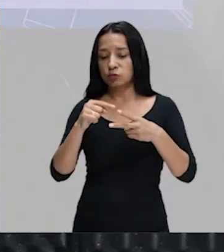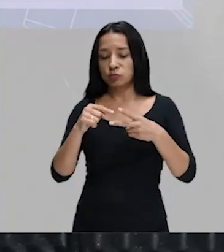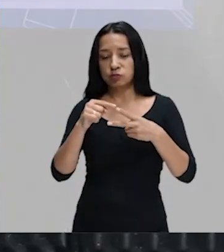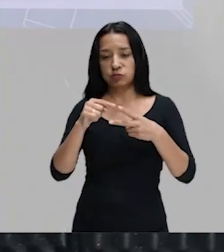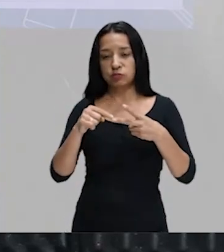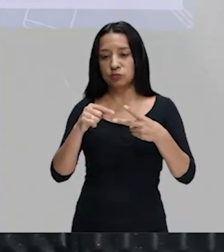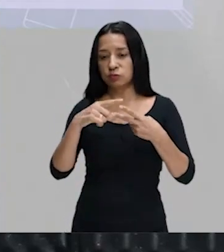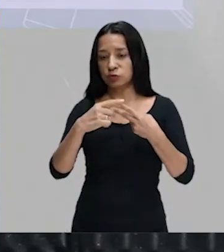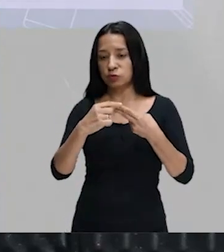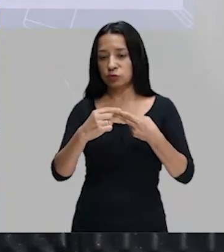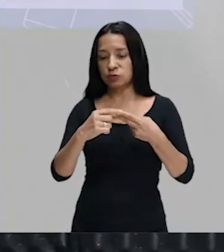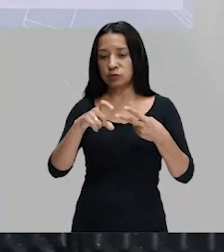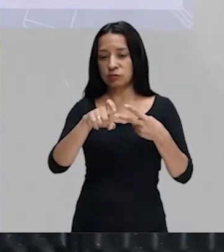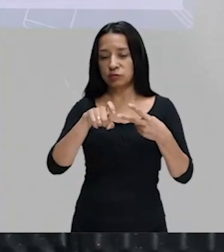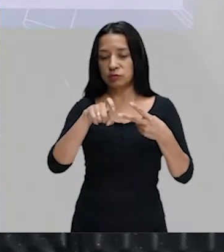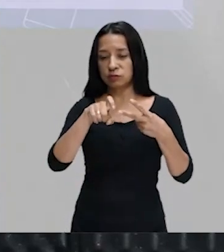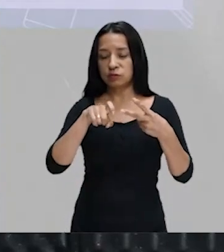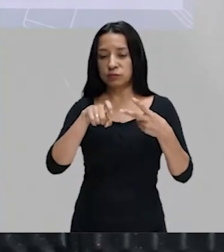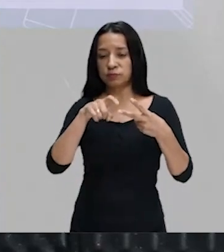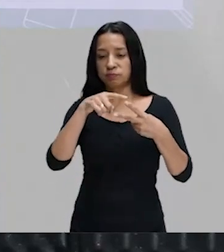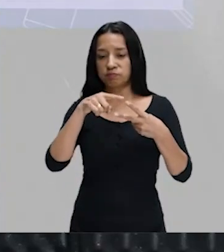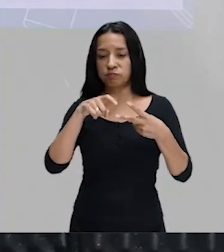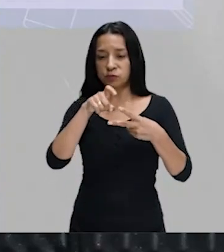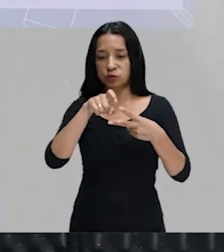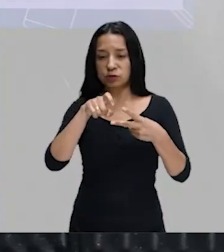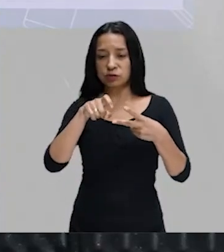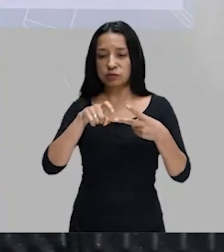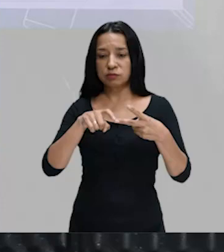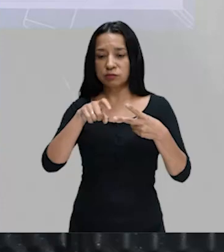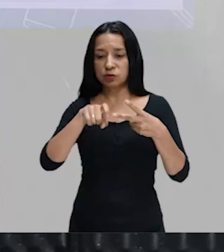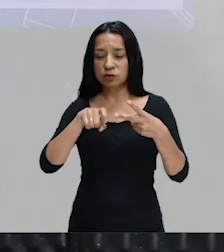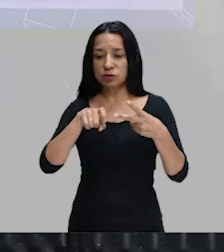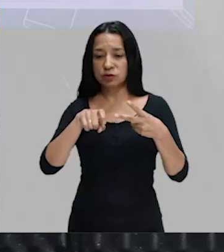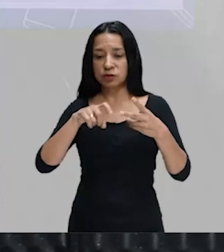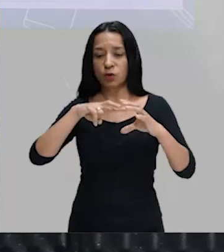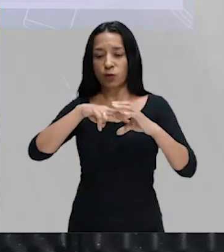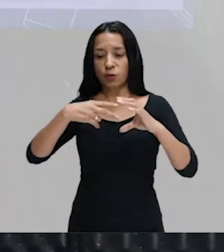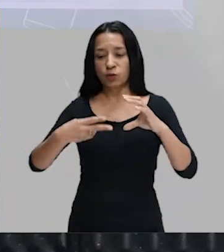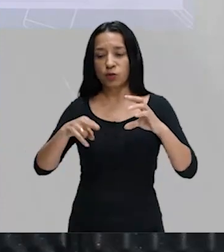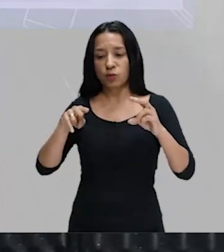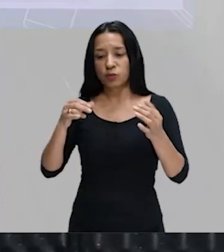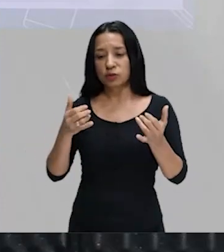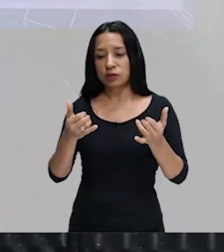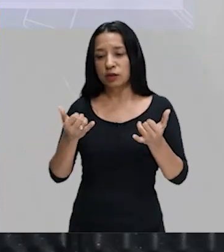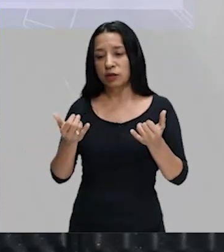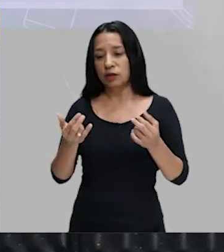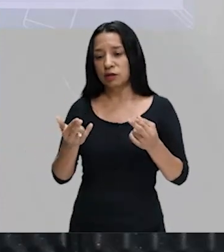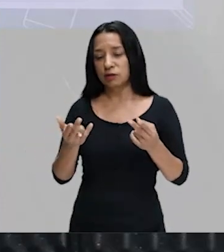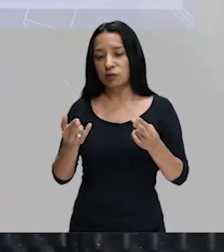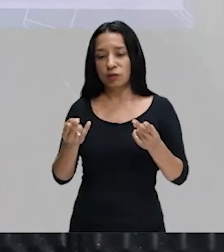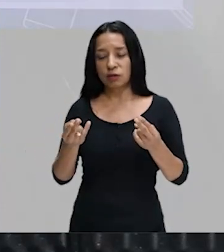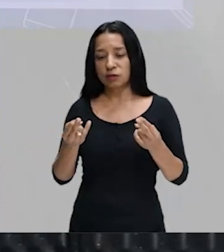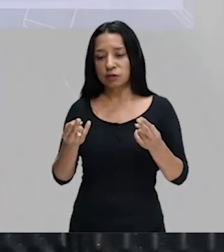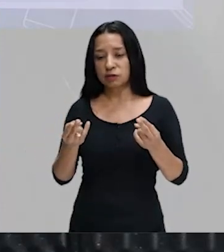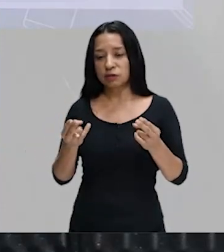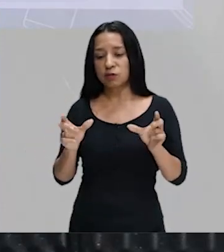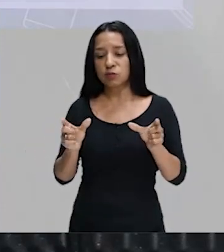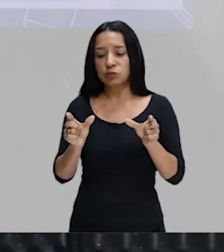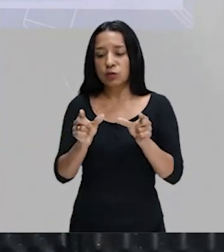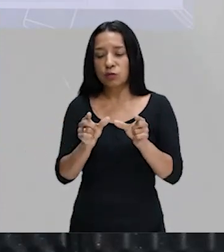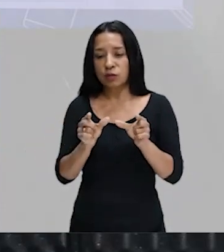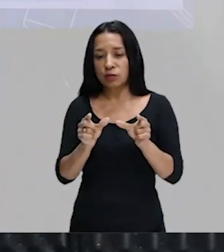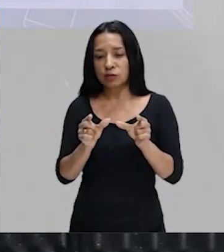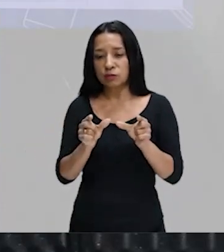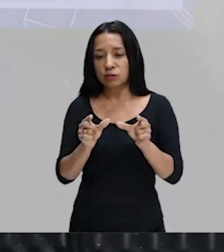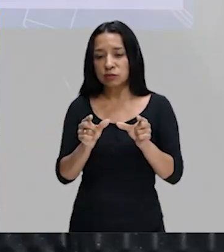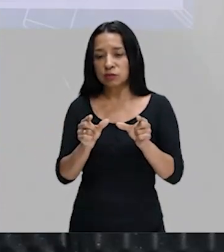XX são dois cromossomos iguais, do mesmo tamanho, têm os mesmos genes. Eles são